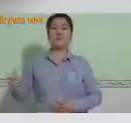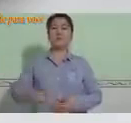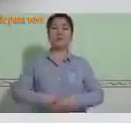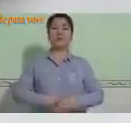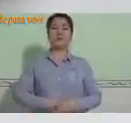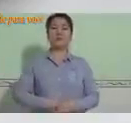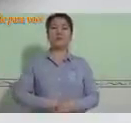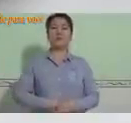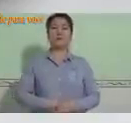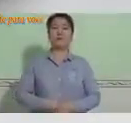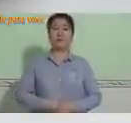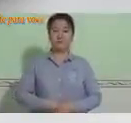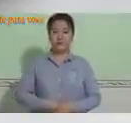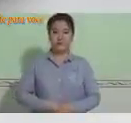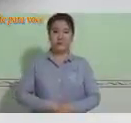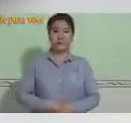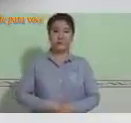relações sexuais